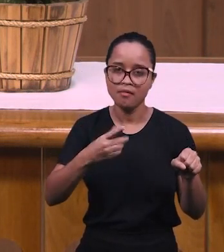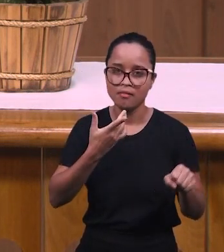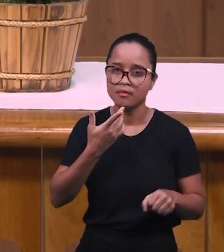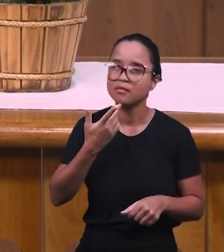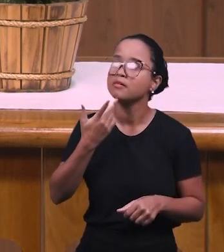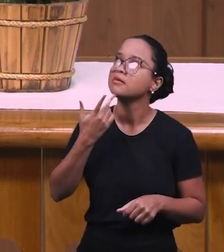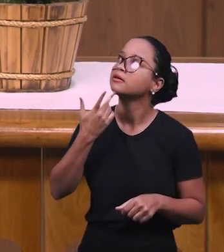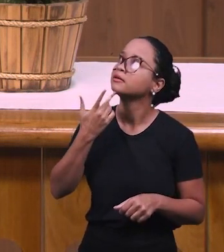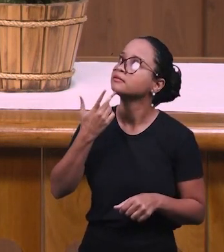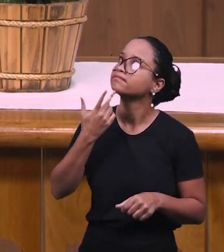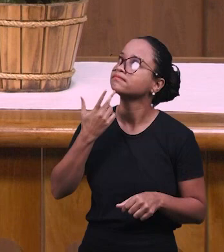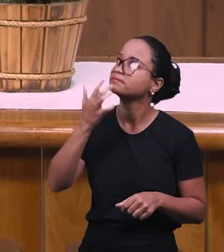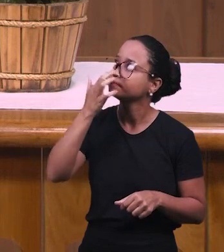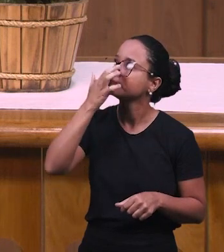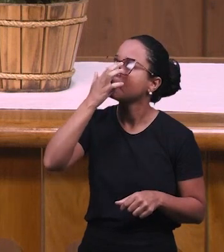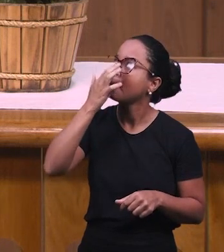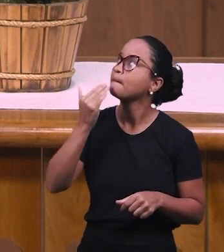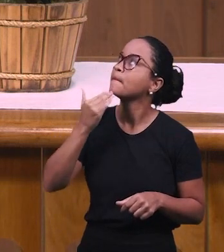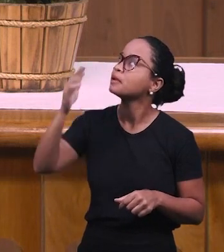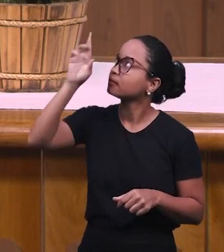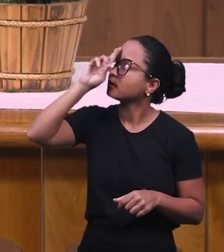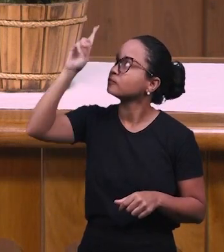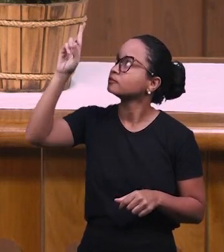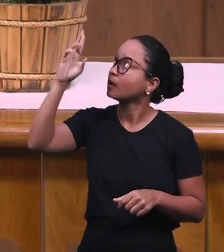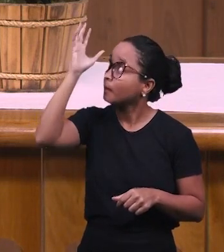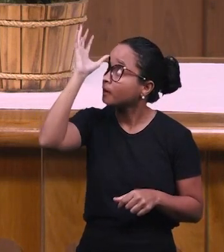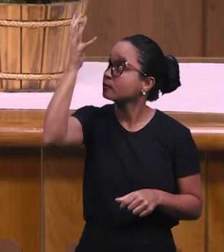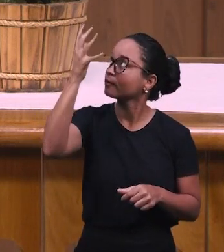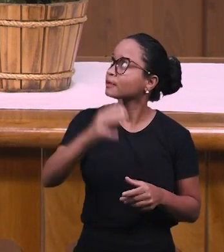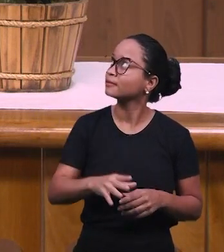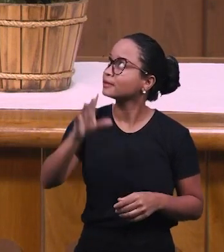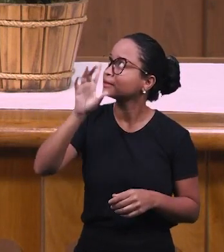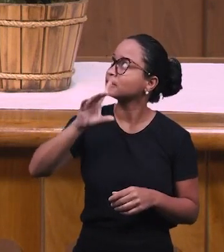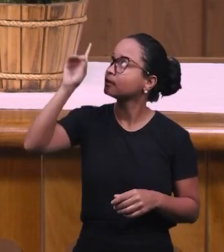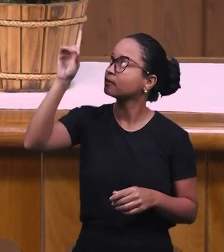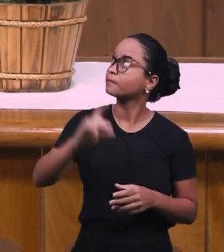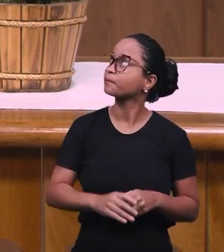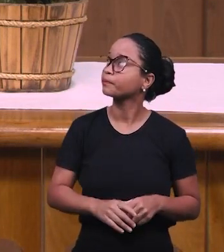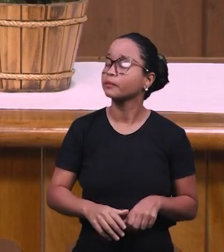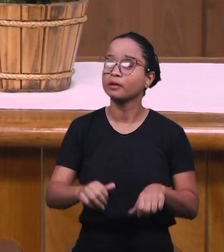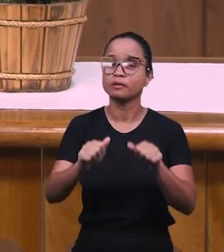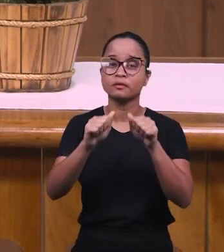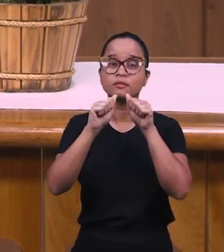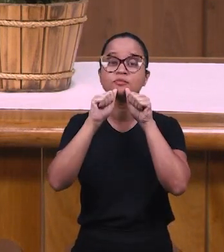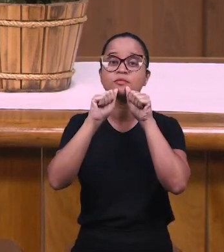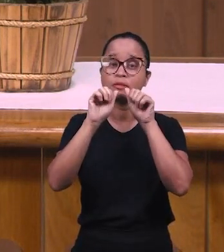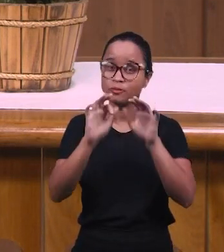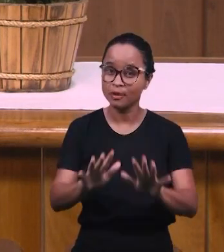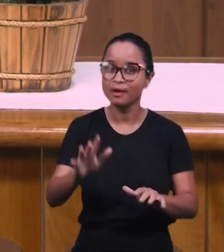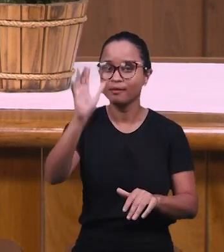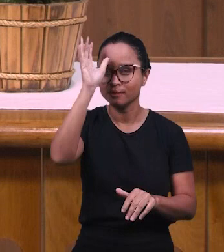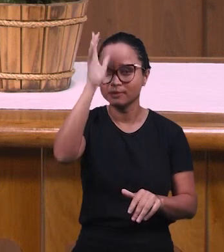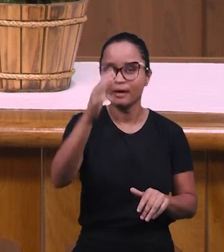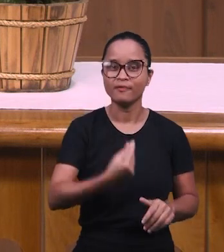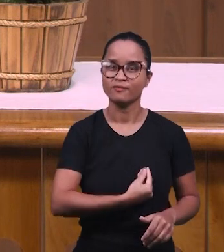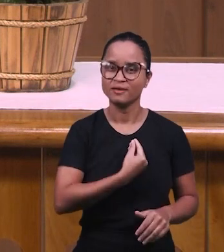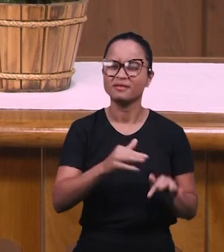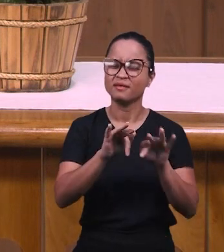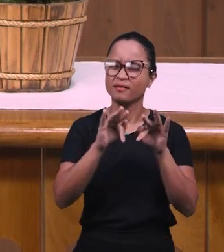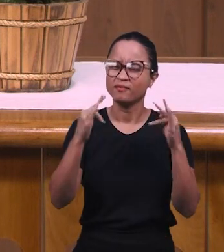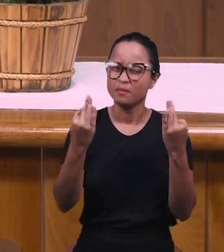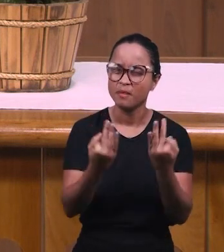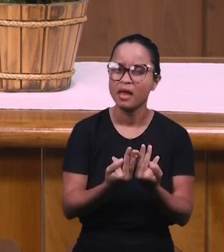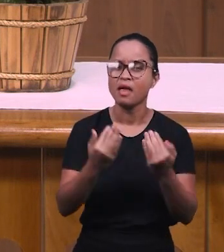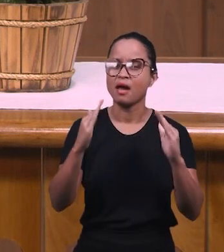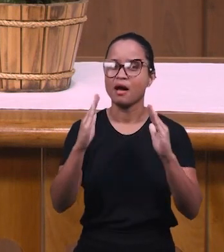alto. Peça ao Senhor uma solução e esse Deus vai dar a solução à sua vida, ao seu lar,